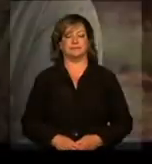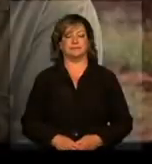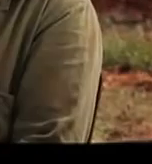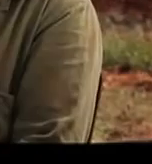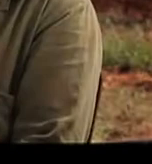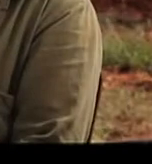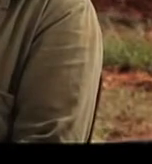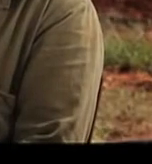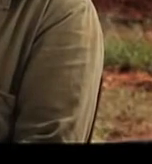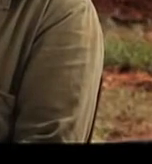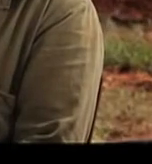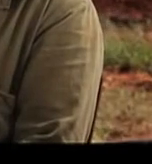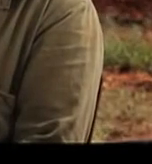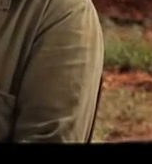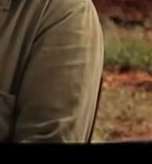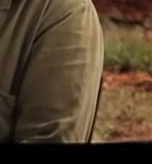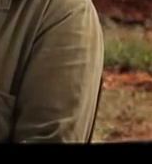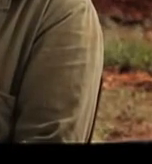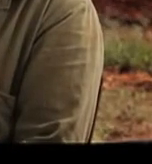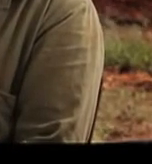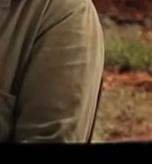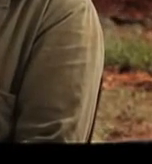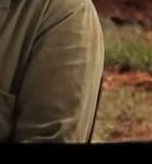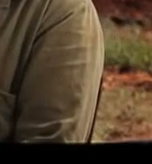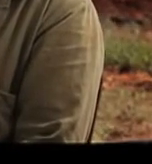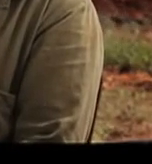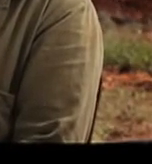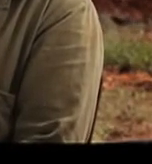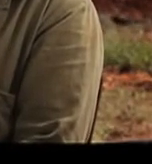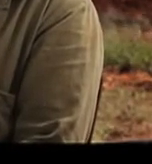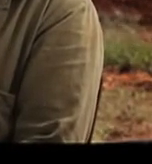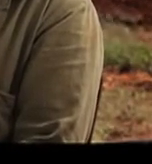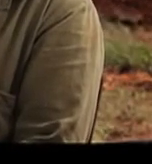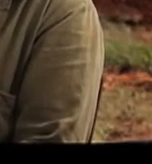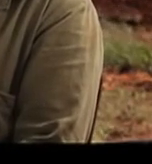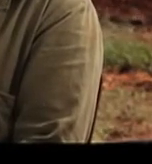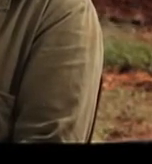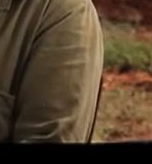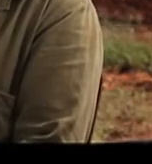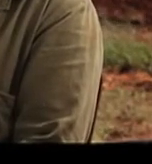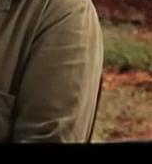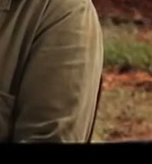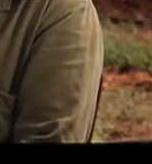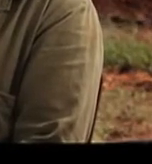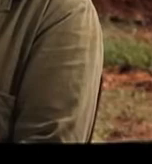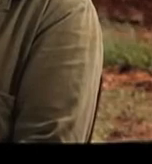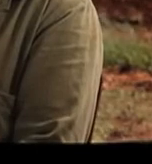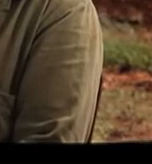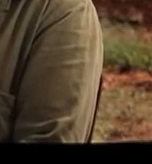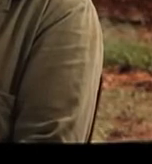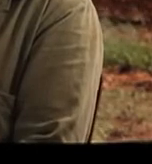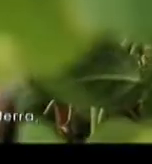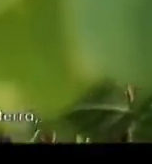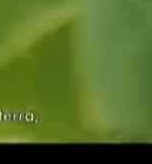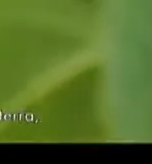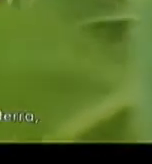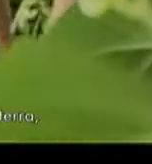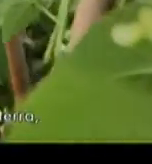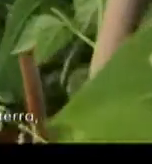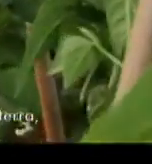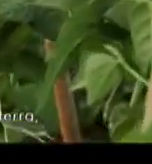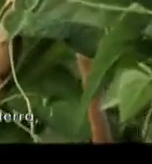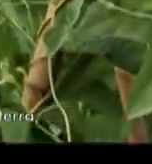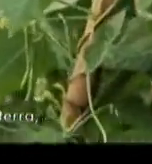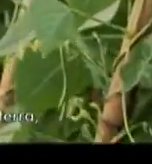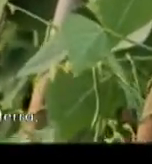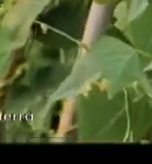A gente foi nascido na roça, né? E foi trabalhando sempre na roça, junto com os pais, a mãe. Eu trabalhava